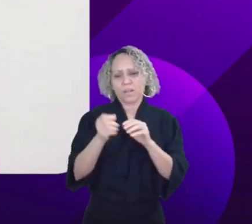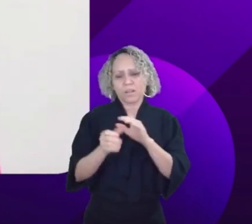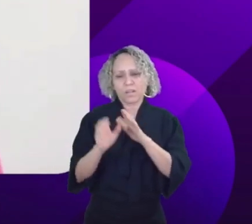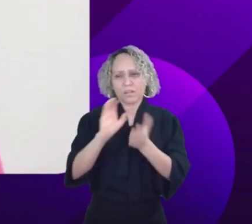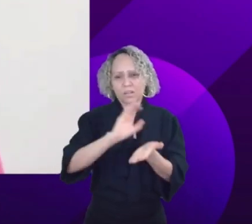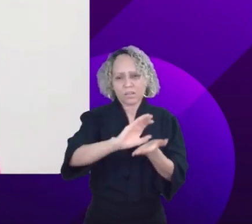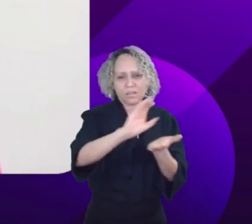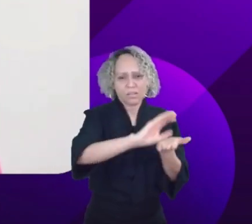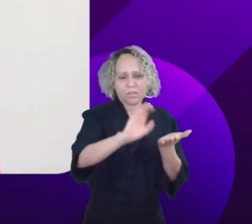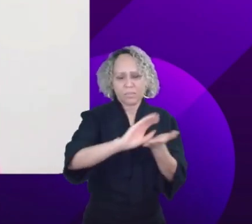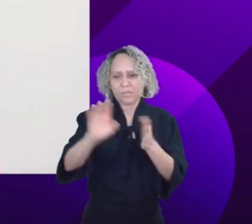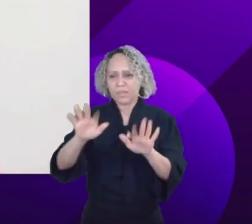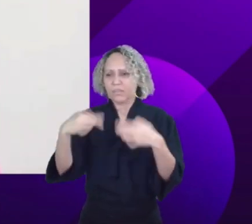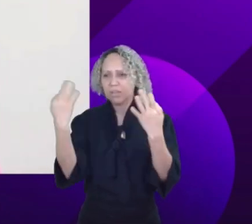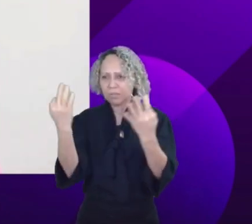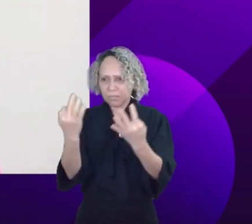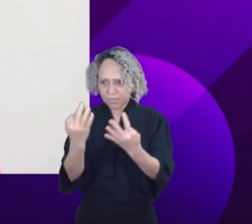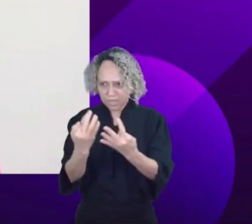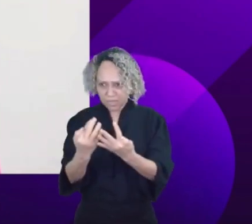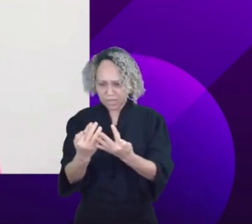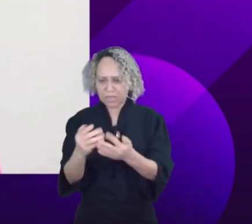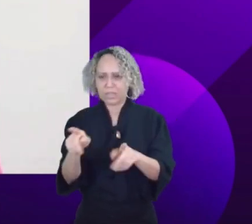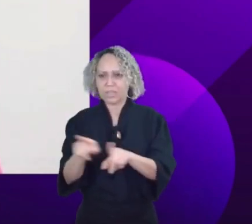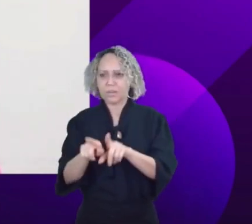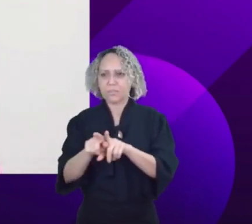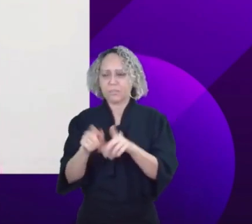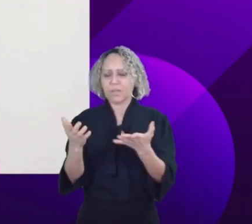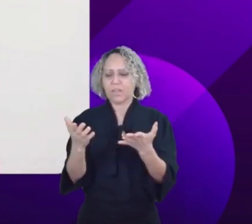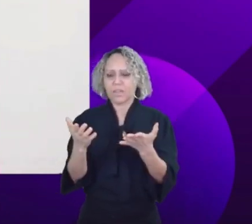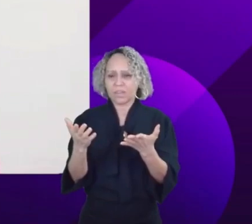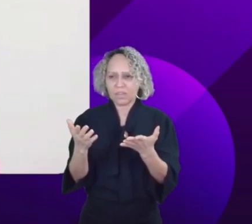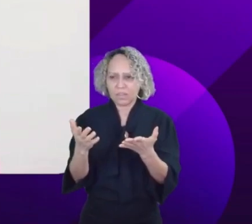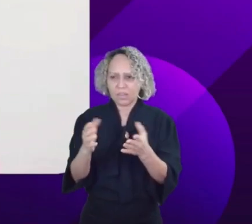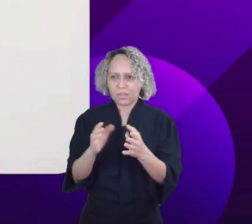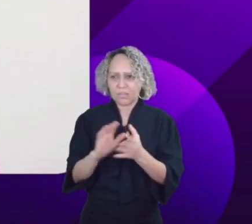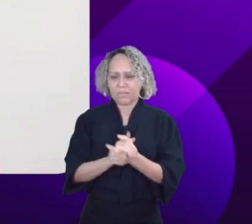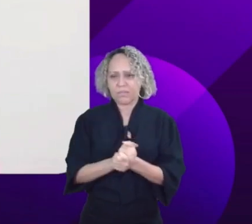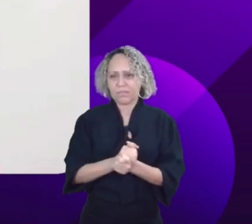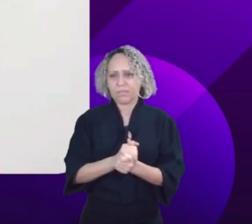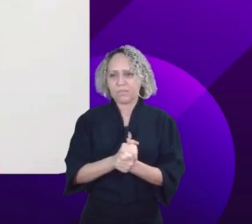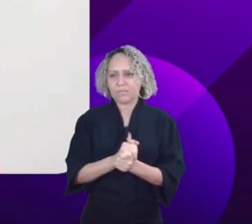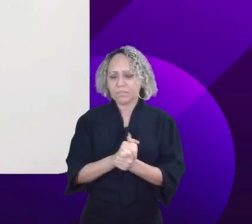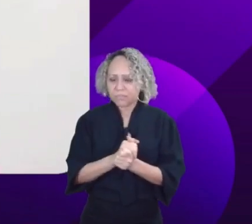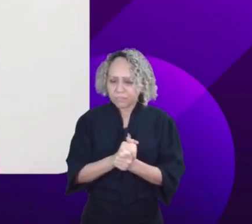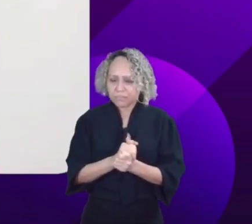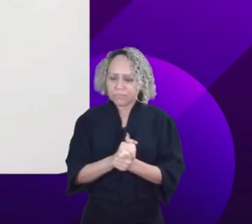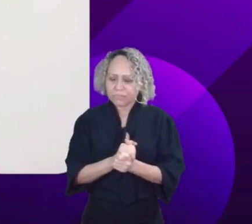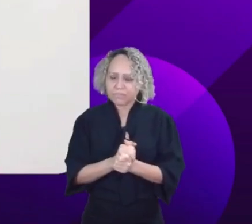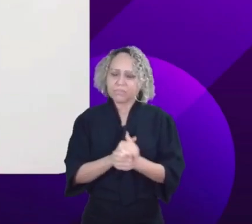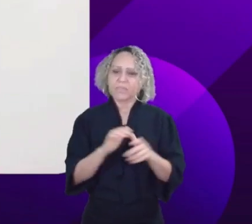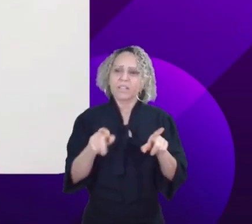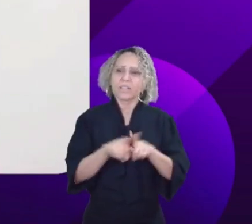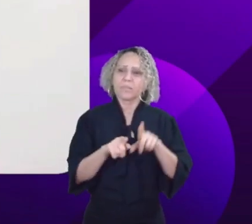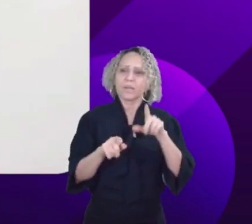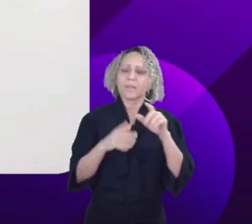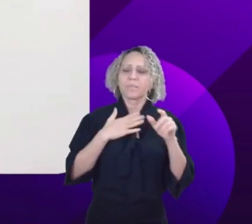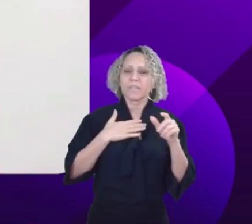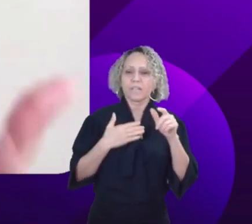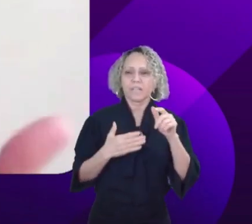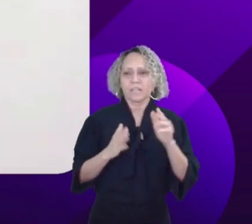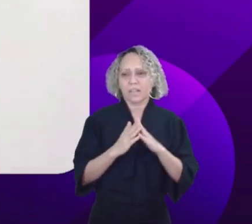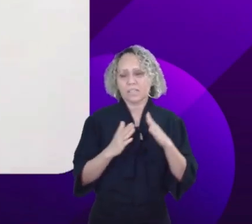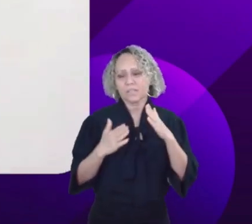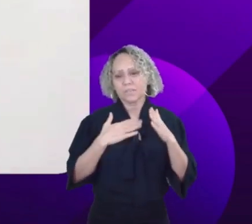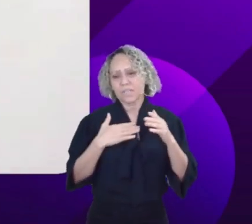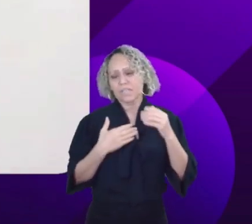garantindo casa para as pessoas que se enquadrem até a faixa 2, né, do Minha Casa Minha Vida. Então, são medidas ainda de socorro a